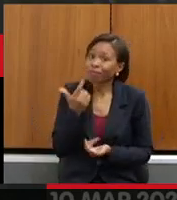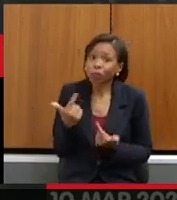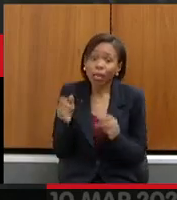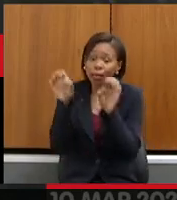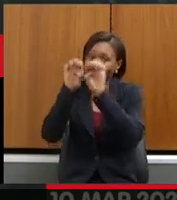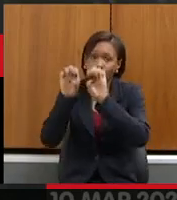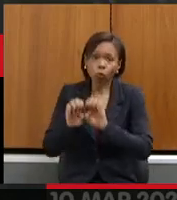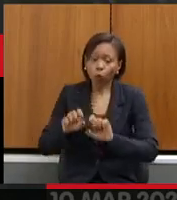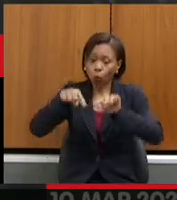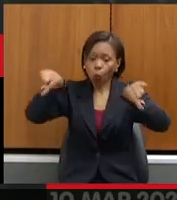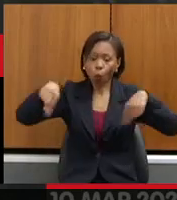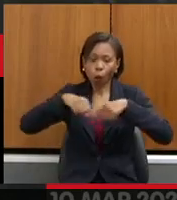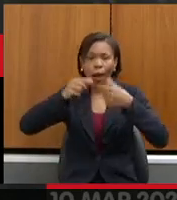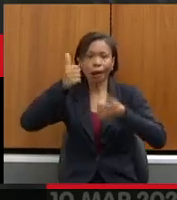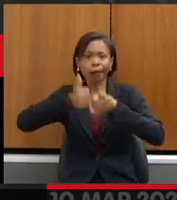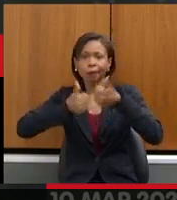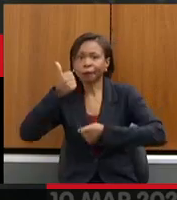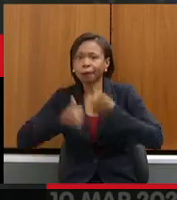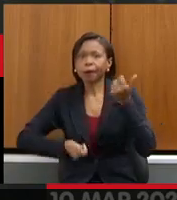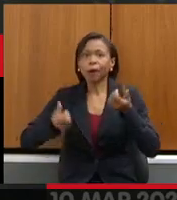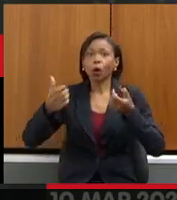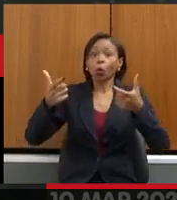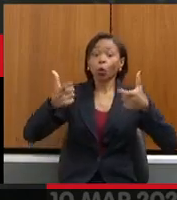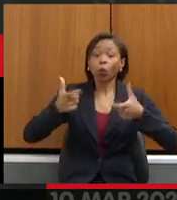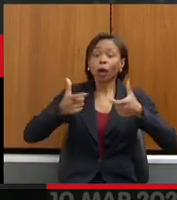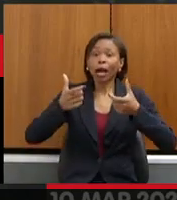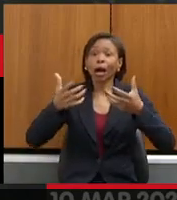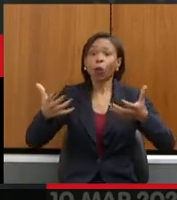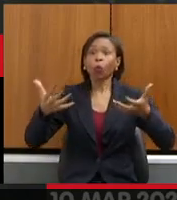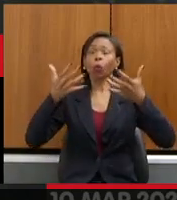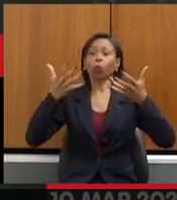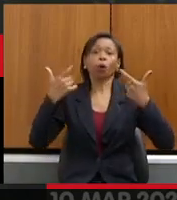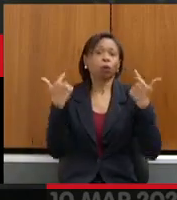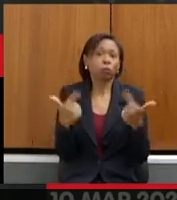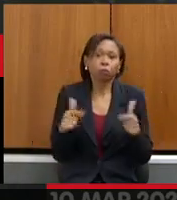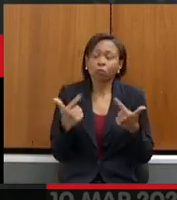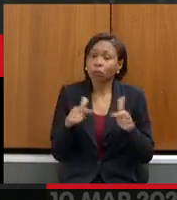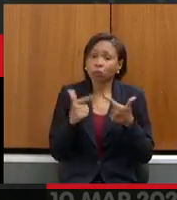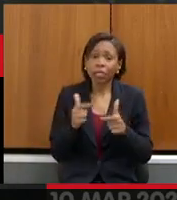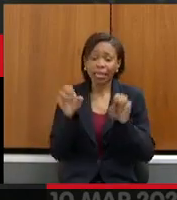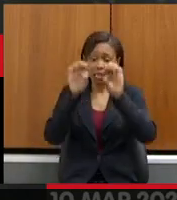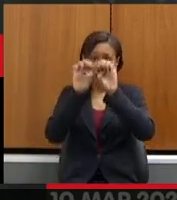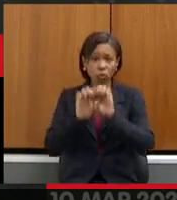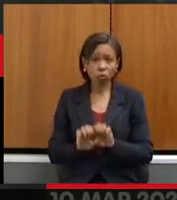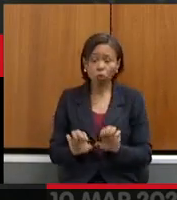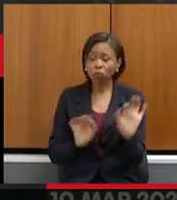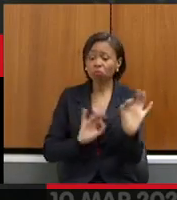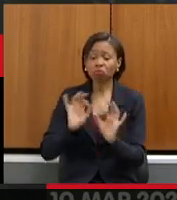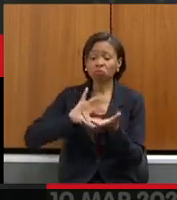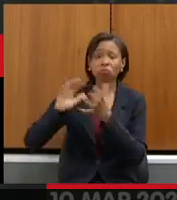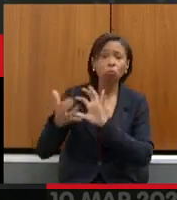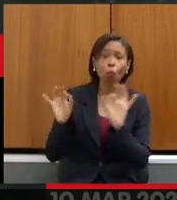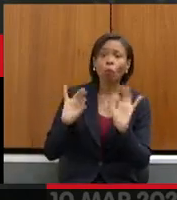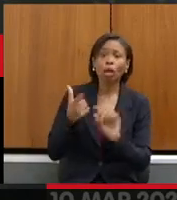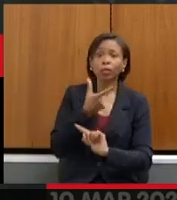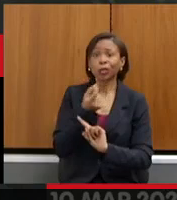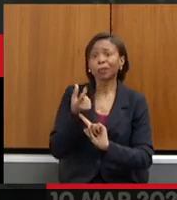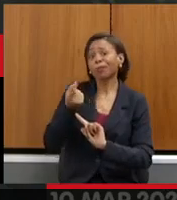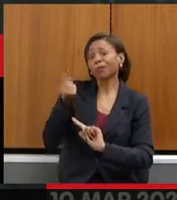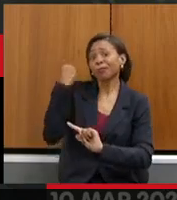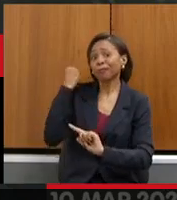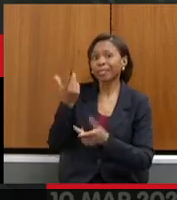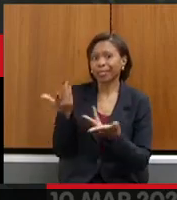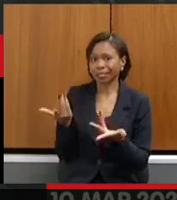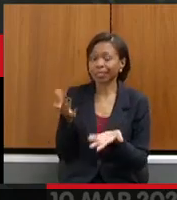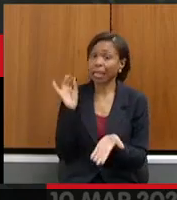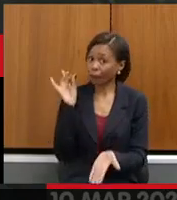que não tem espaço aberto que não tem ventilação e nada foi feito em relação a essa estrutura das escolas estaduais em 2020 tão